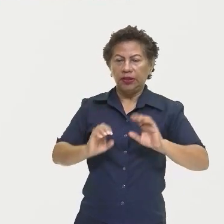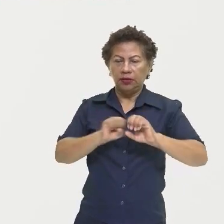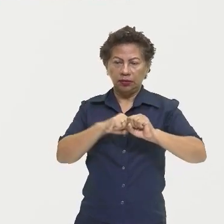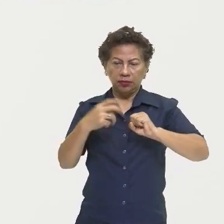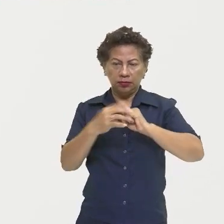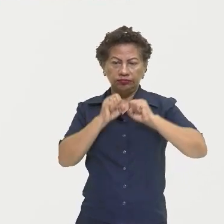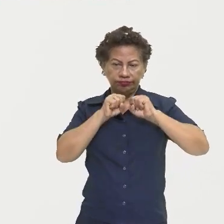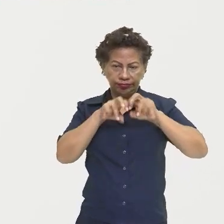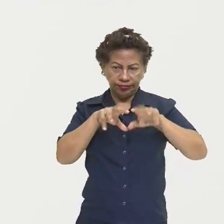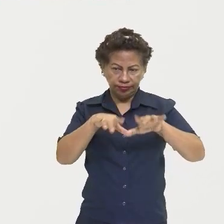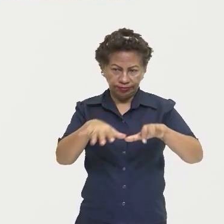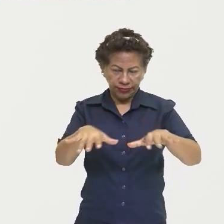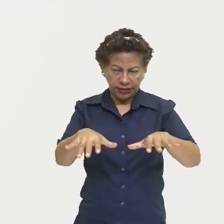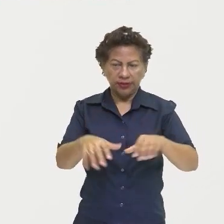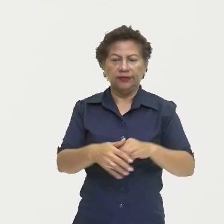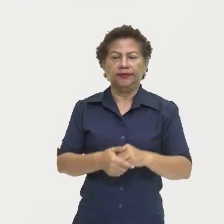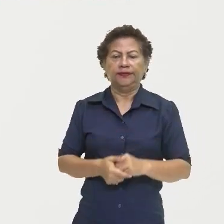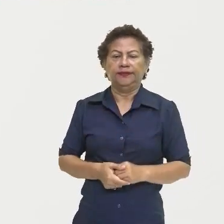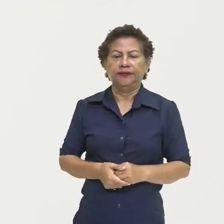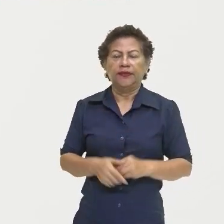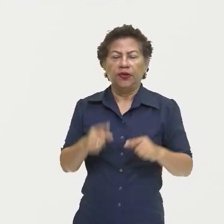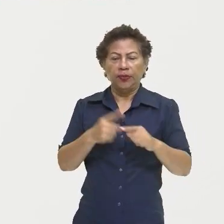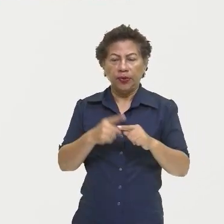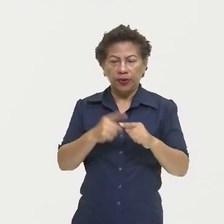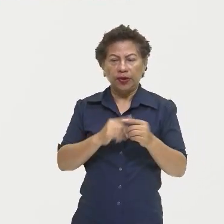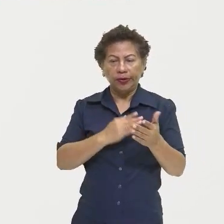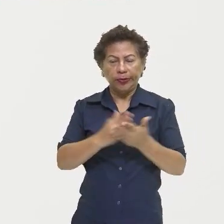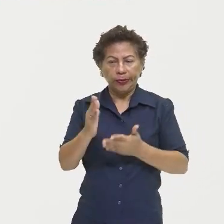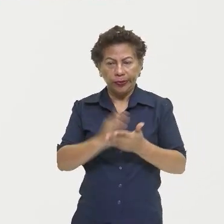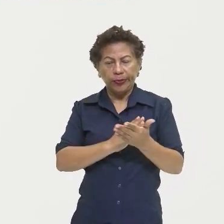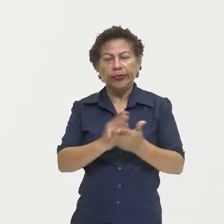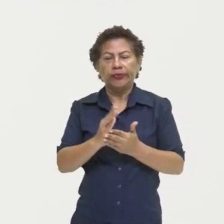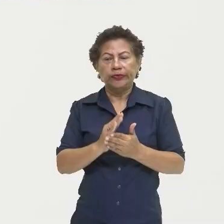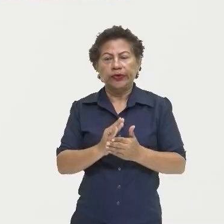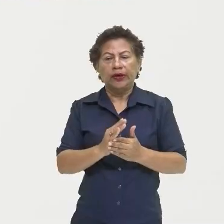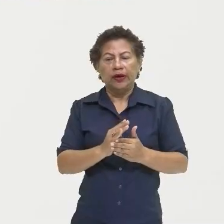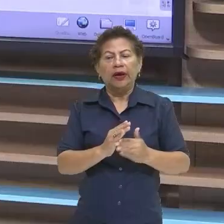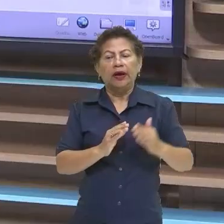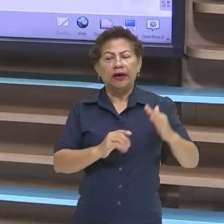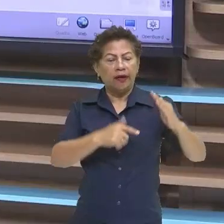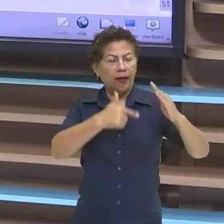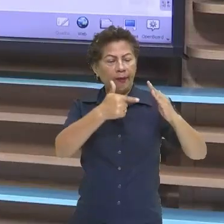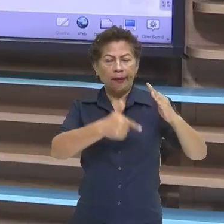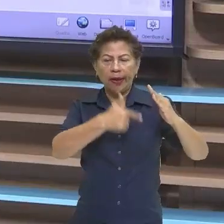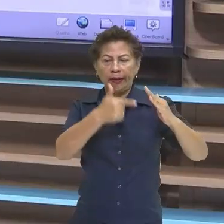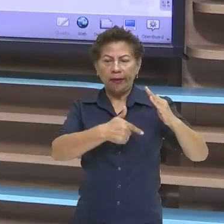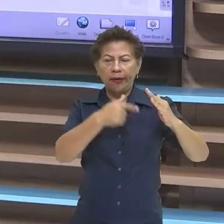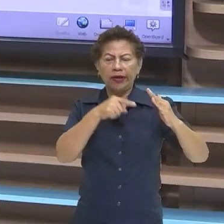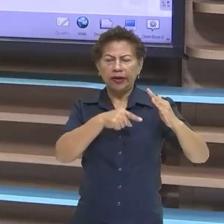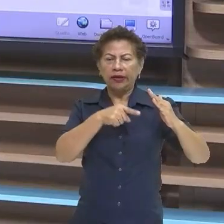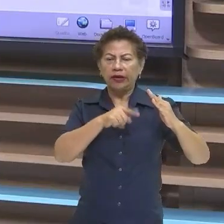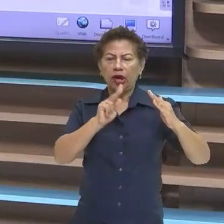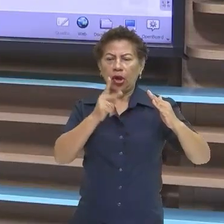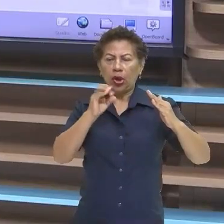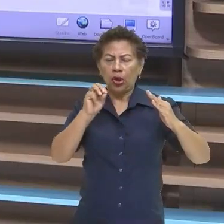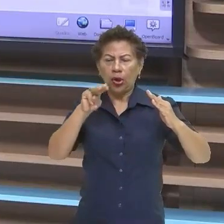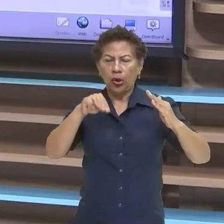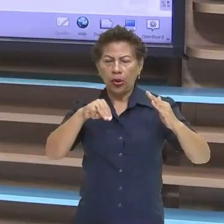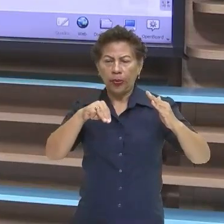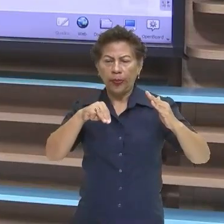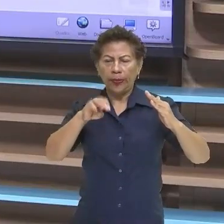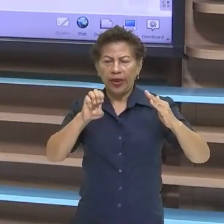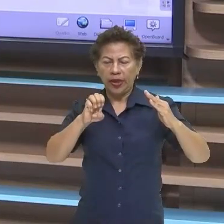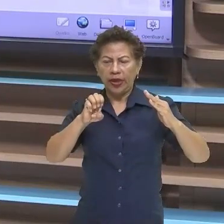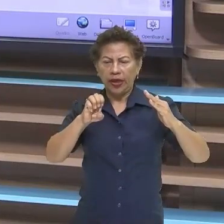a gente teve aí o trabalho em casa, né? Que a gente chama de home office. Então, o home office, ele acabou